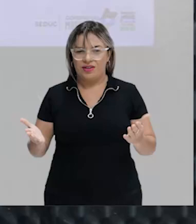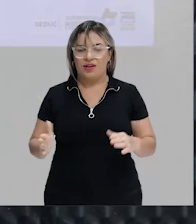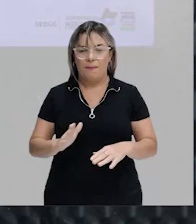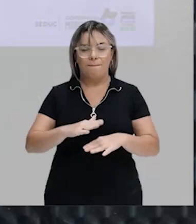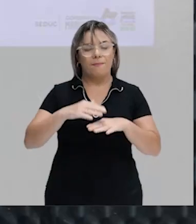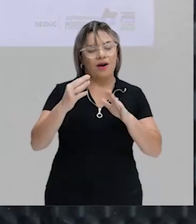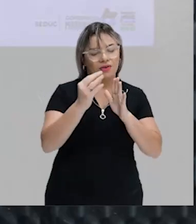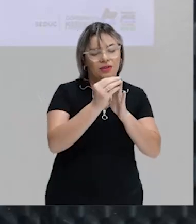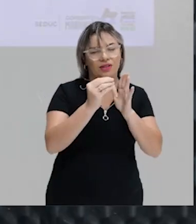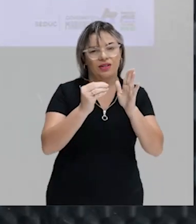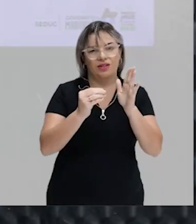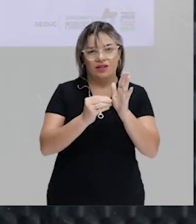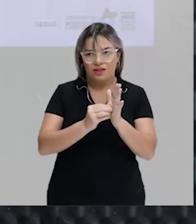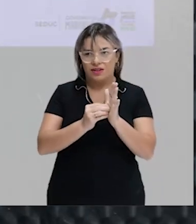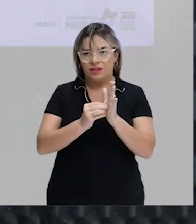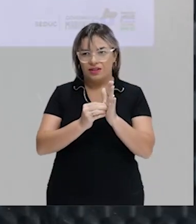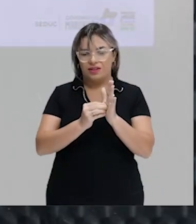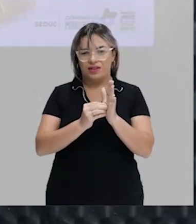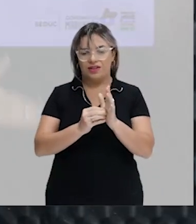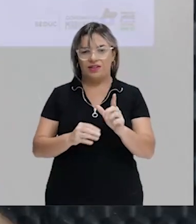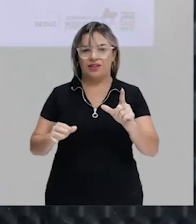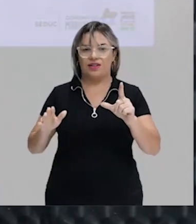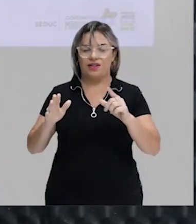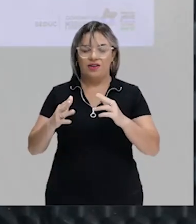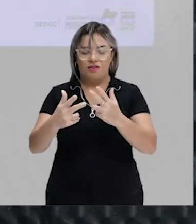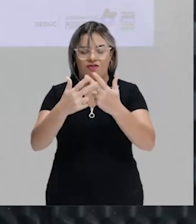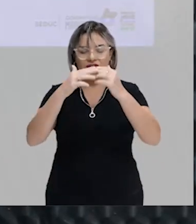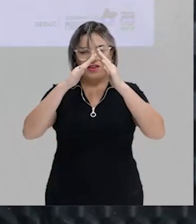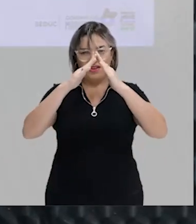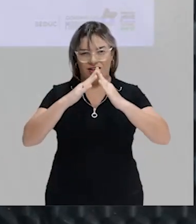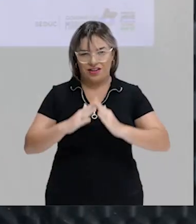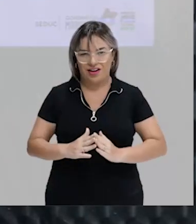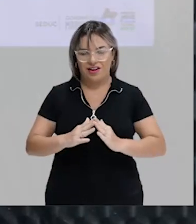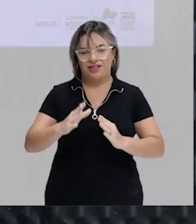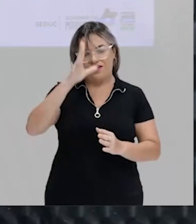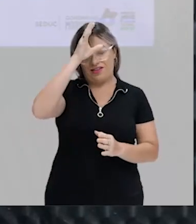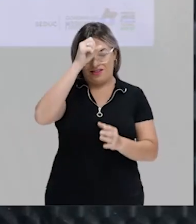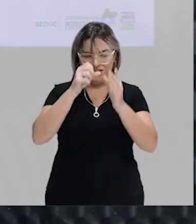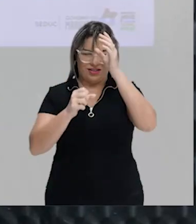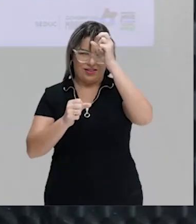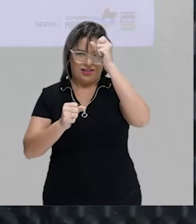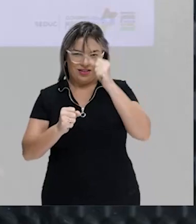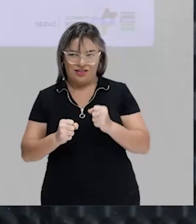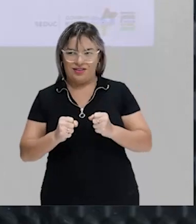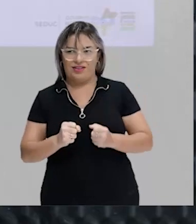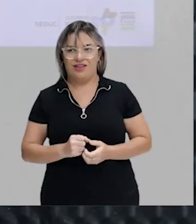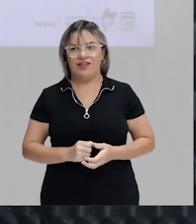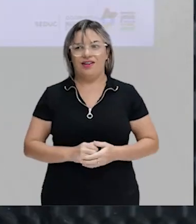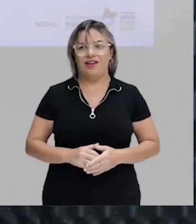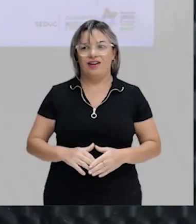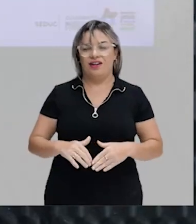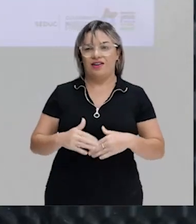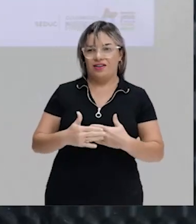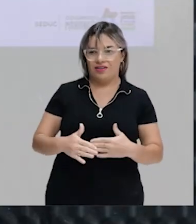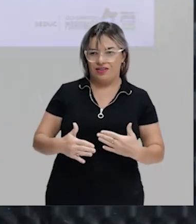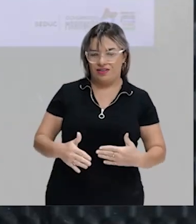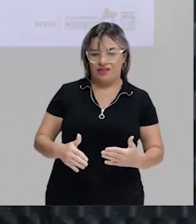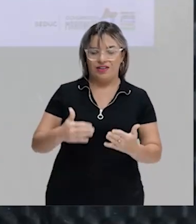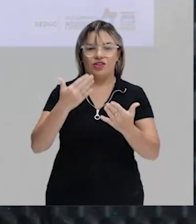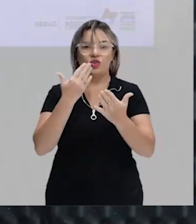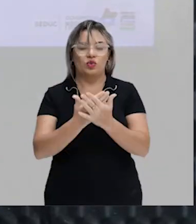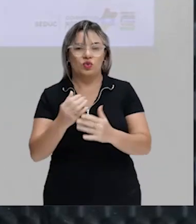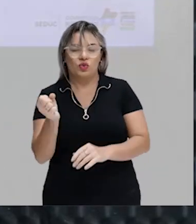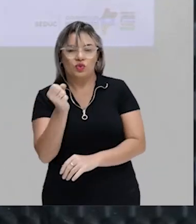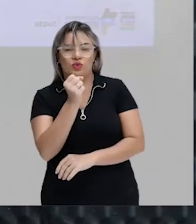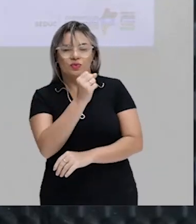mais uma aula do programa Fique em Casa Aprendendo. Logo nova, aula